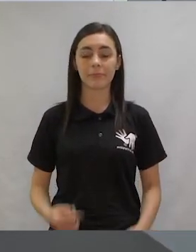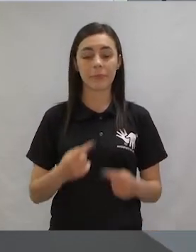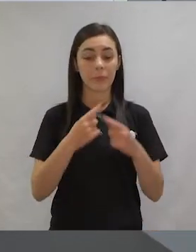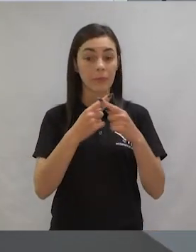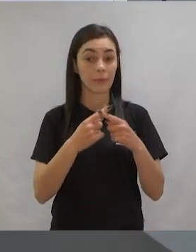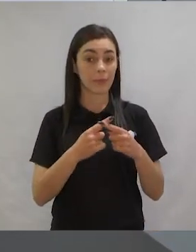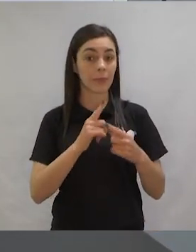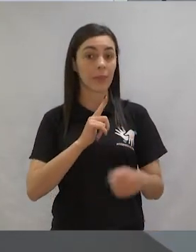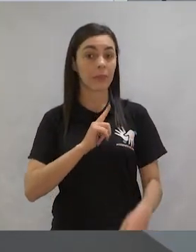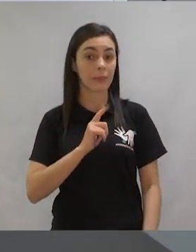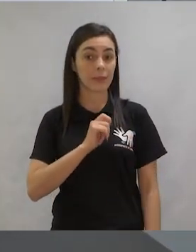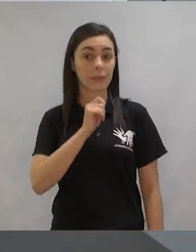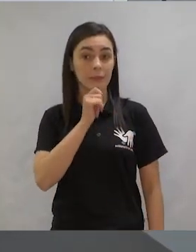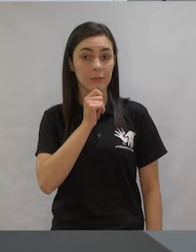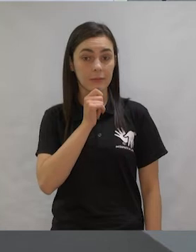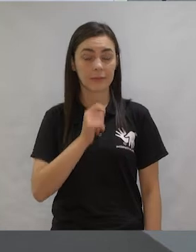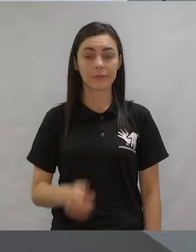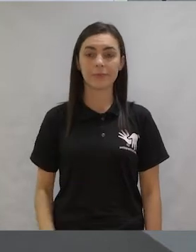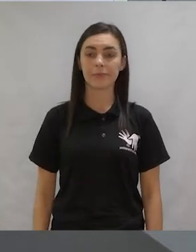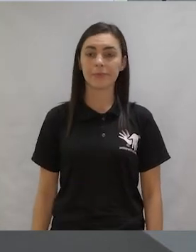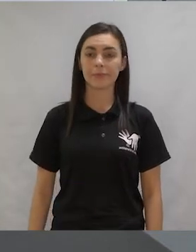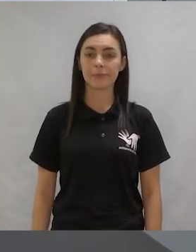essa multiplicação aqui, ó.